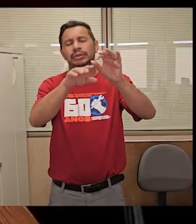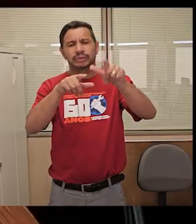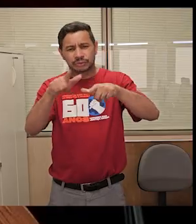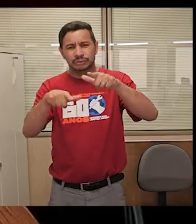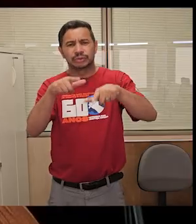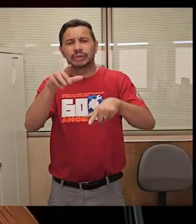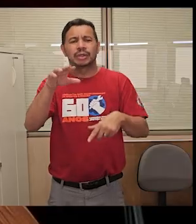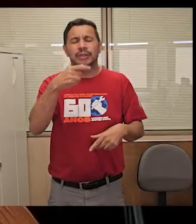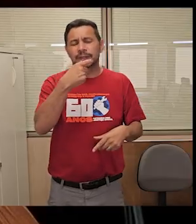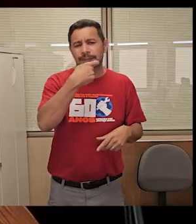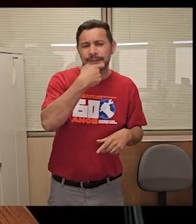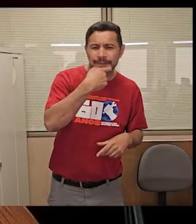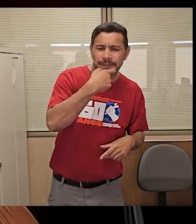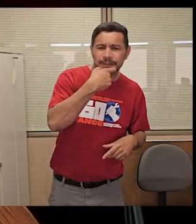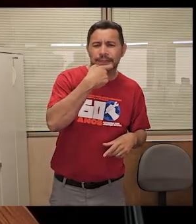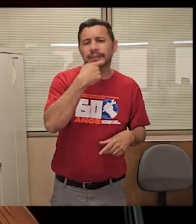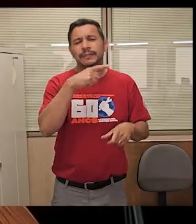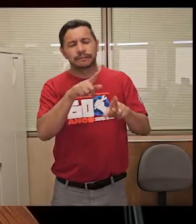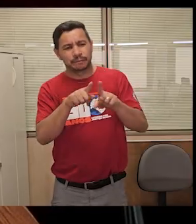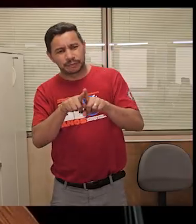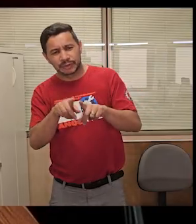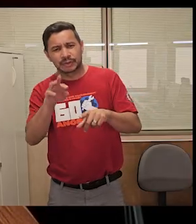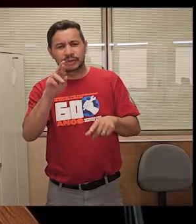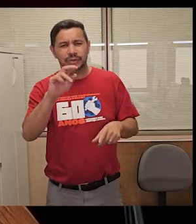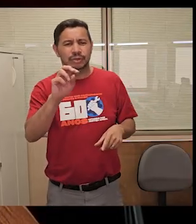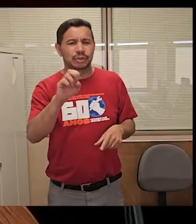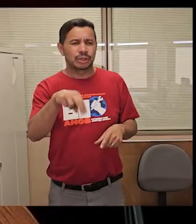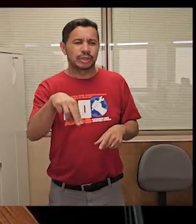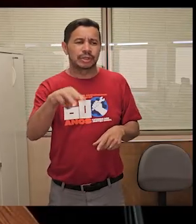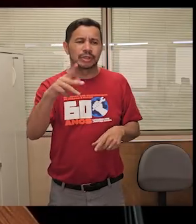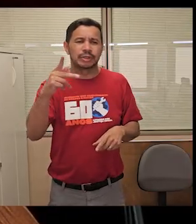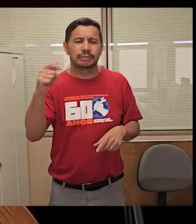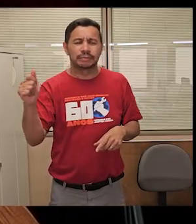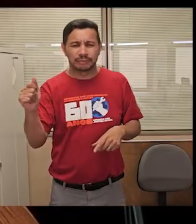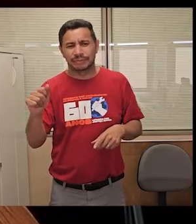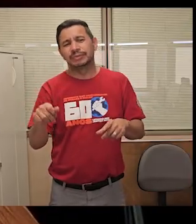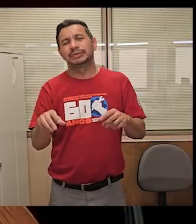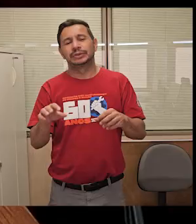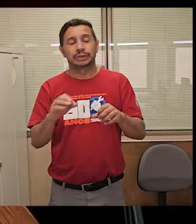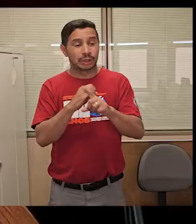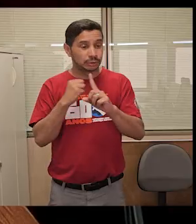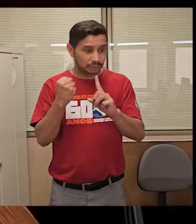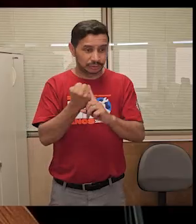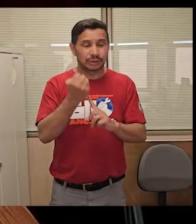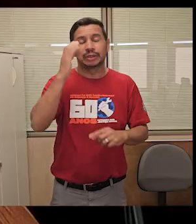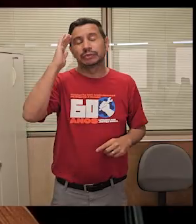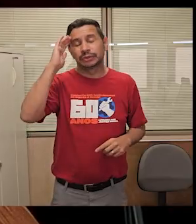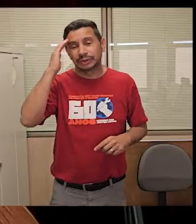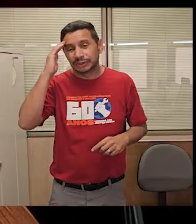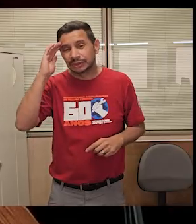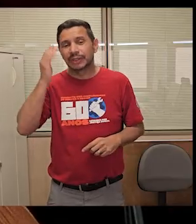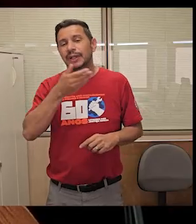Trump lá dos Estados Unidos, isso acho que é um divisor de águas, né? Acho que a sociedade vai entender melhor o